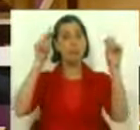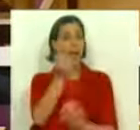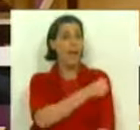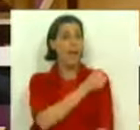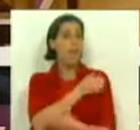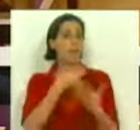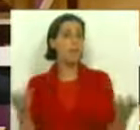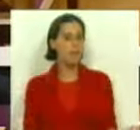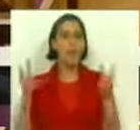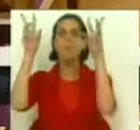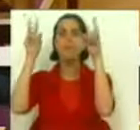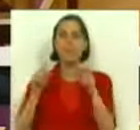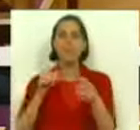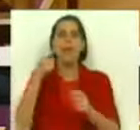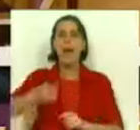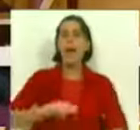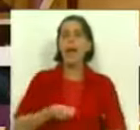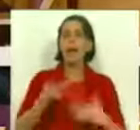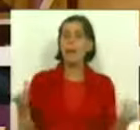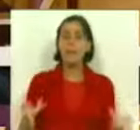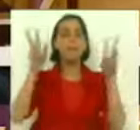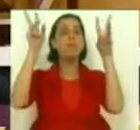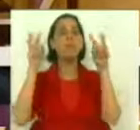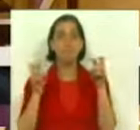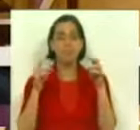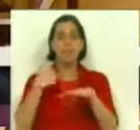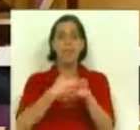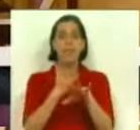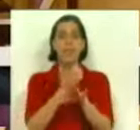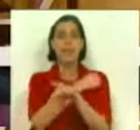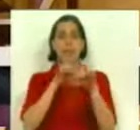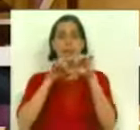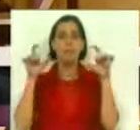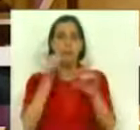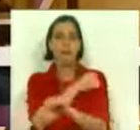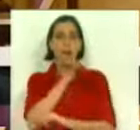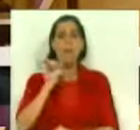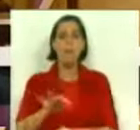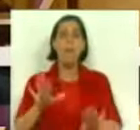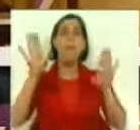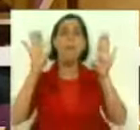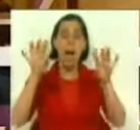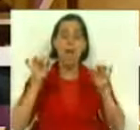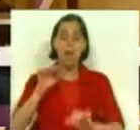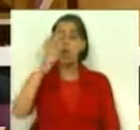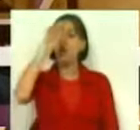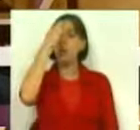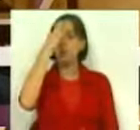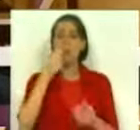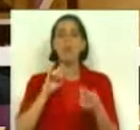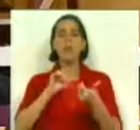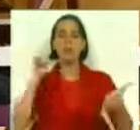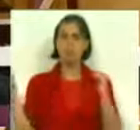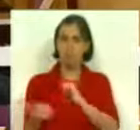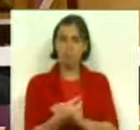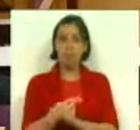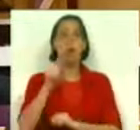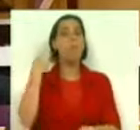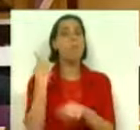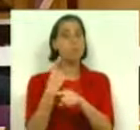de habitação, em matéria de arrendamento e em matéria de setor imobiliário. Mas é um esforço reformista